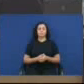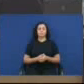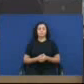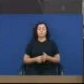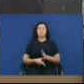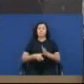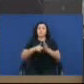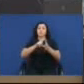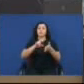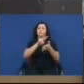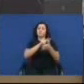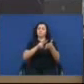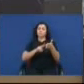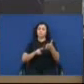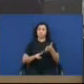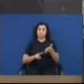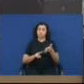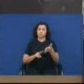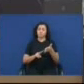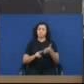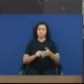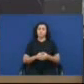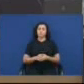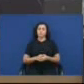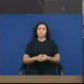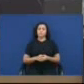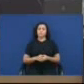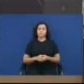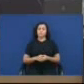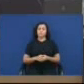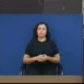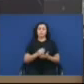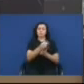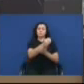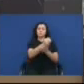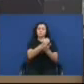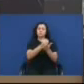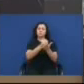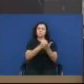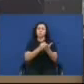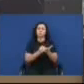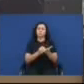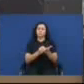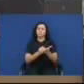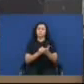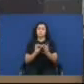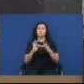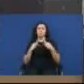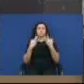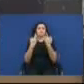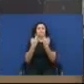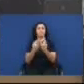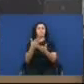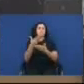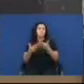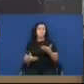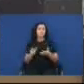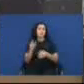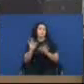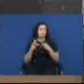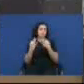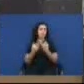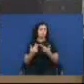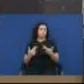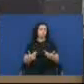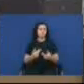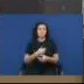faremos antes a leitura dos ofícios de condolências que serão enviados para as famílias